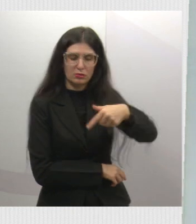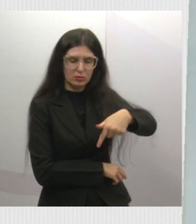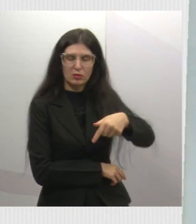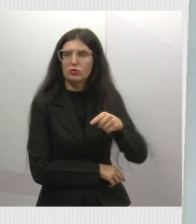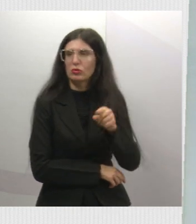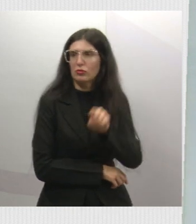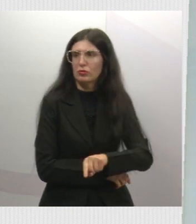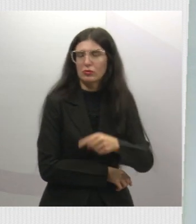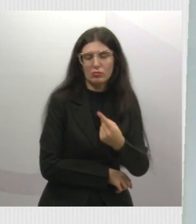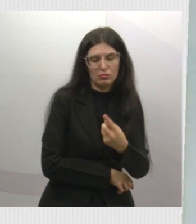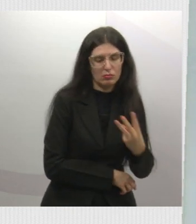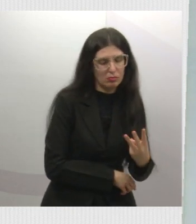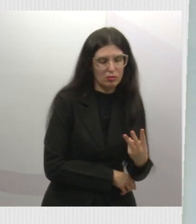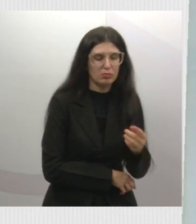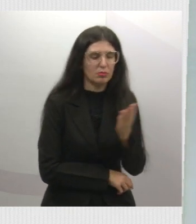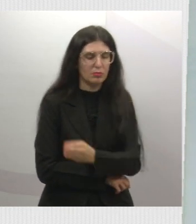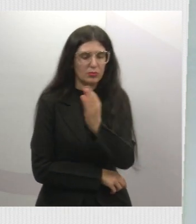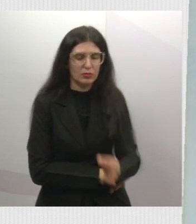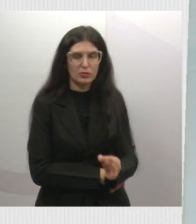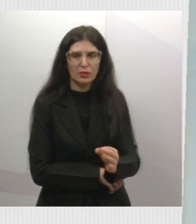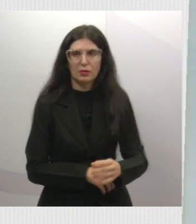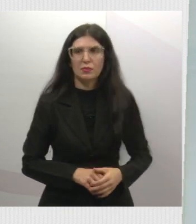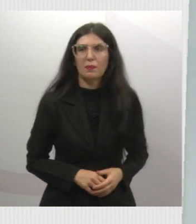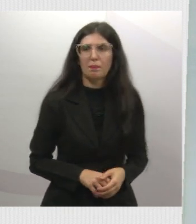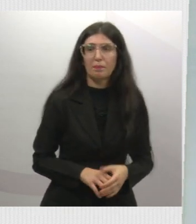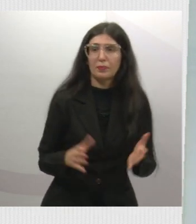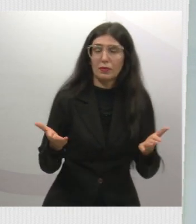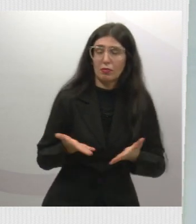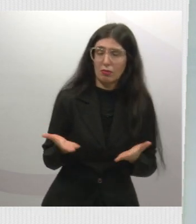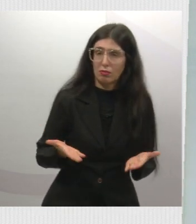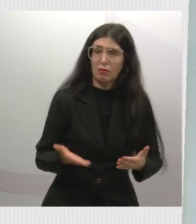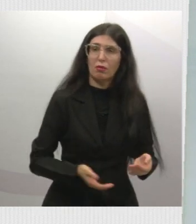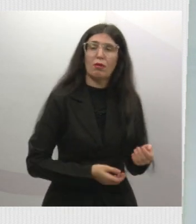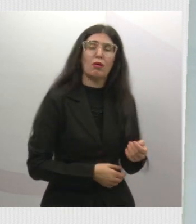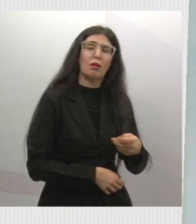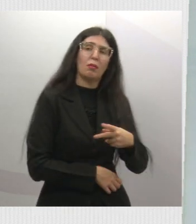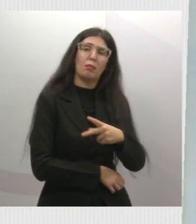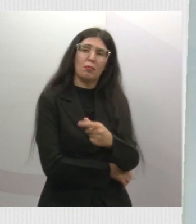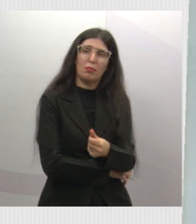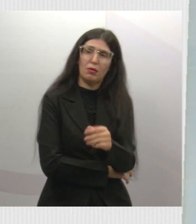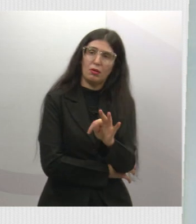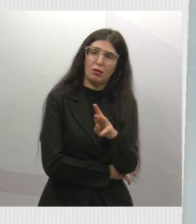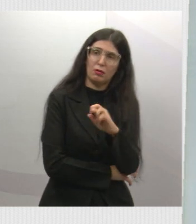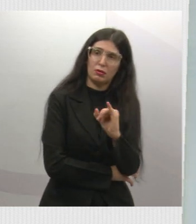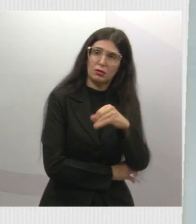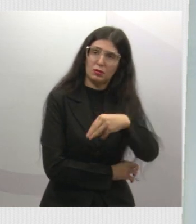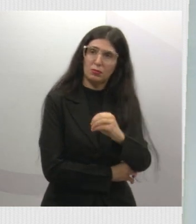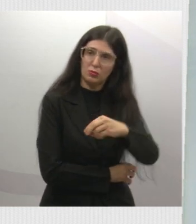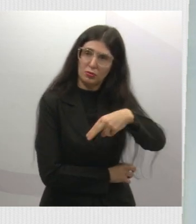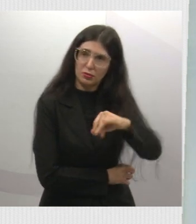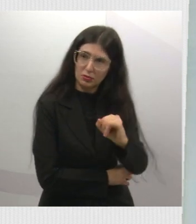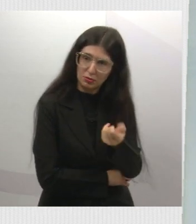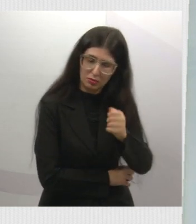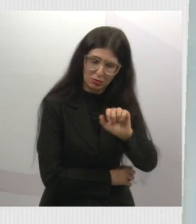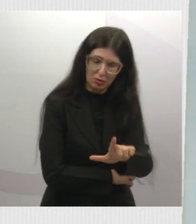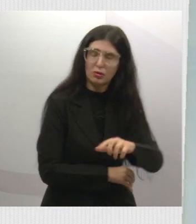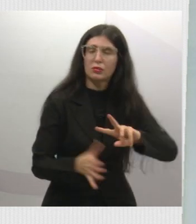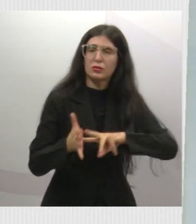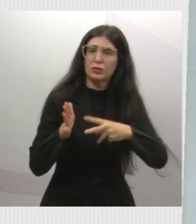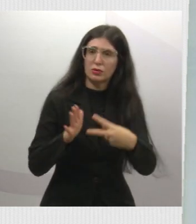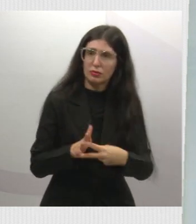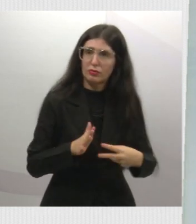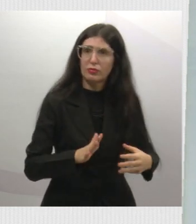Receita patrimonial. Receita patrimonial são as rentabilidades